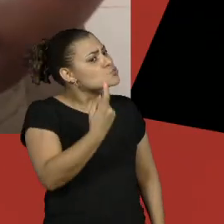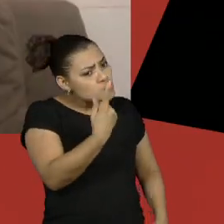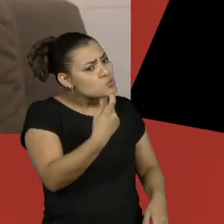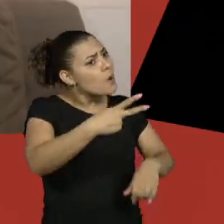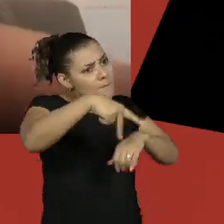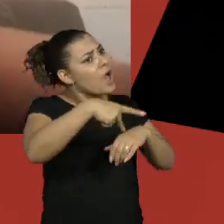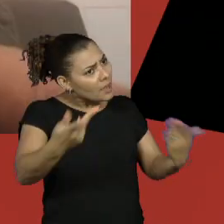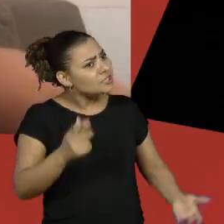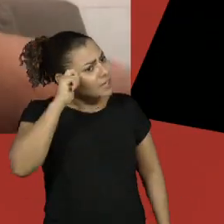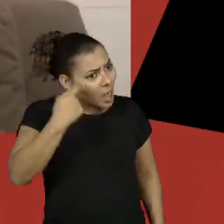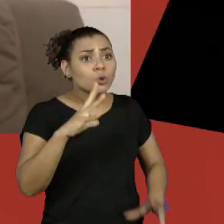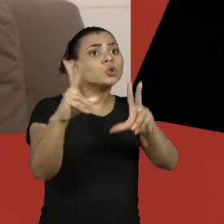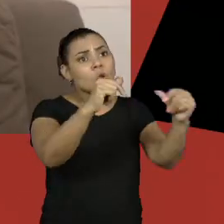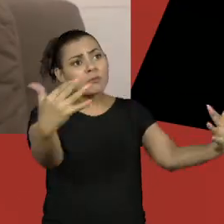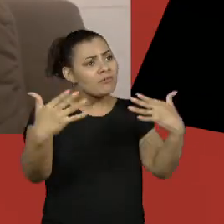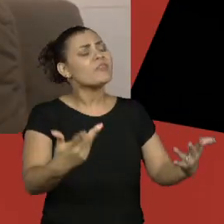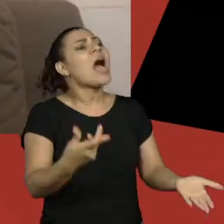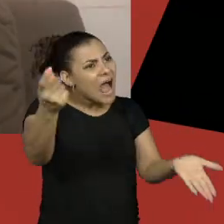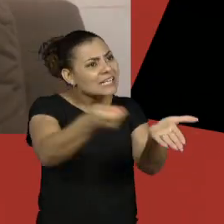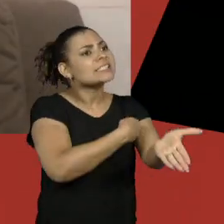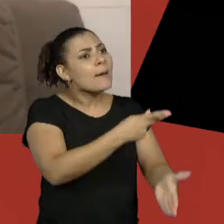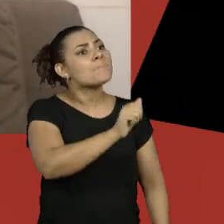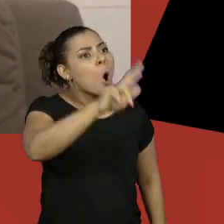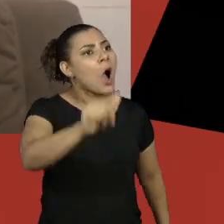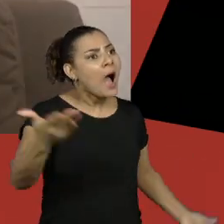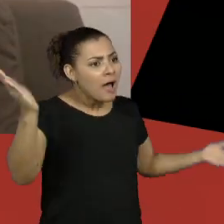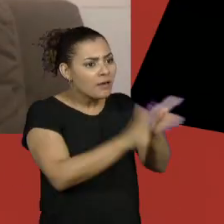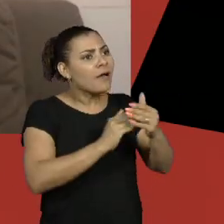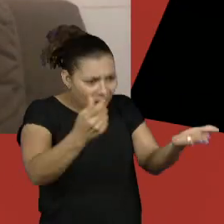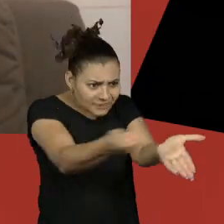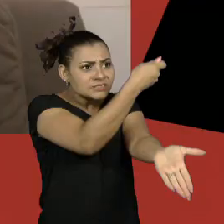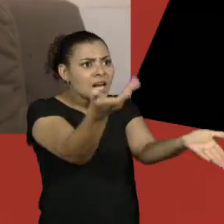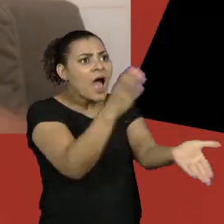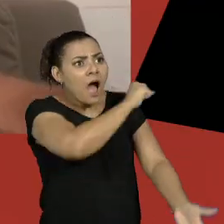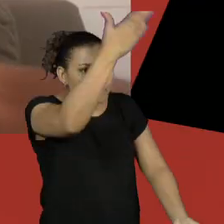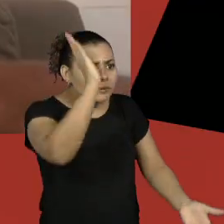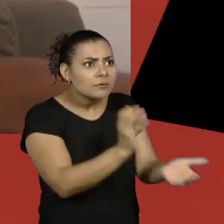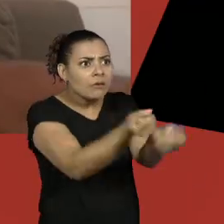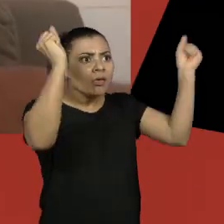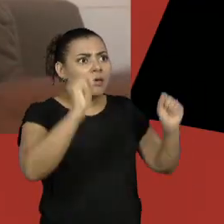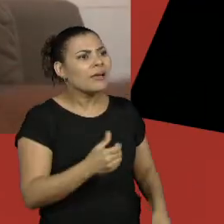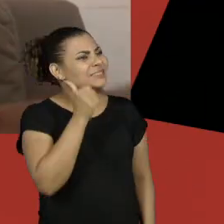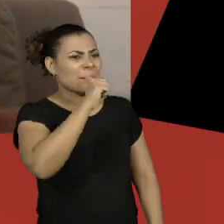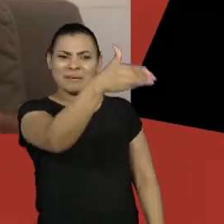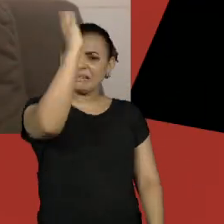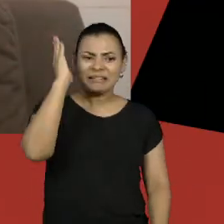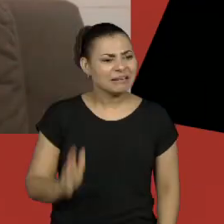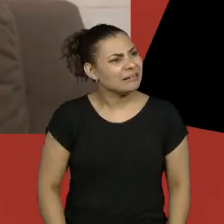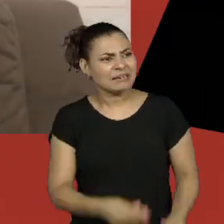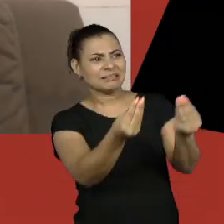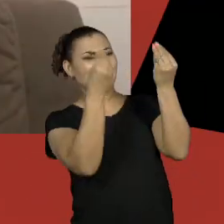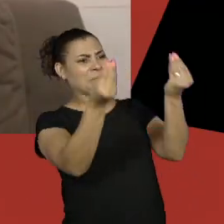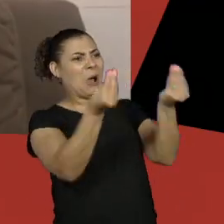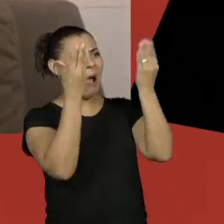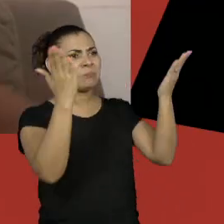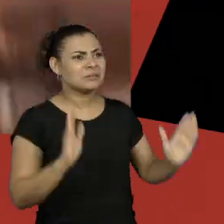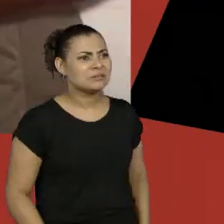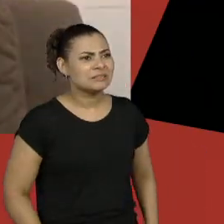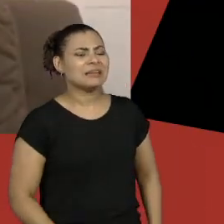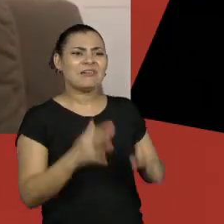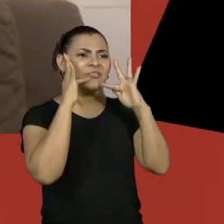tá comentando tá assim nessa p**** dessa Abolição que saco cara cara Essa garota não serve para impressionante